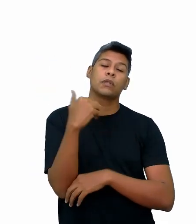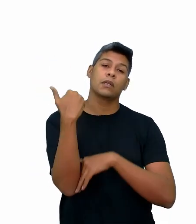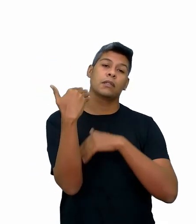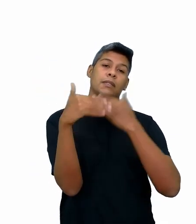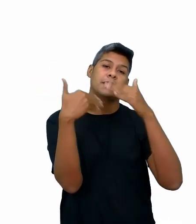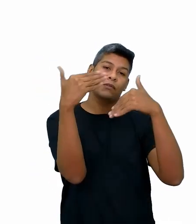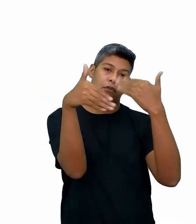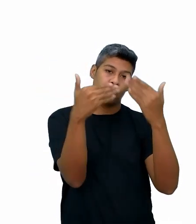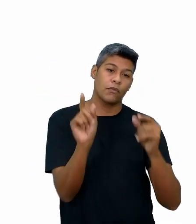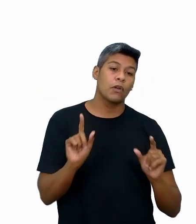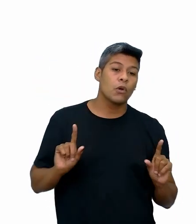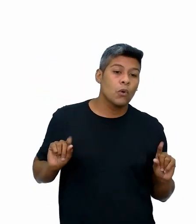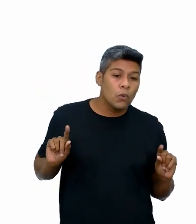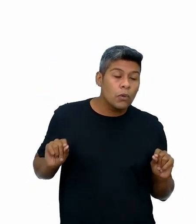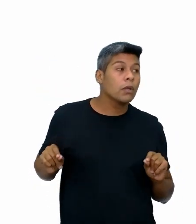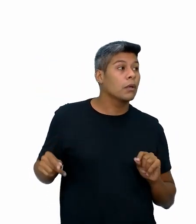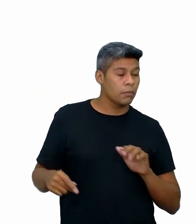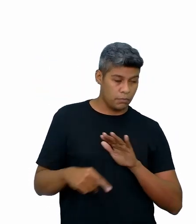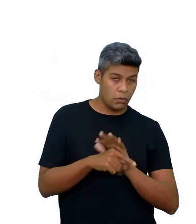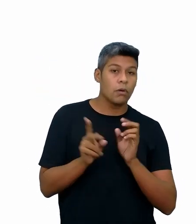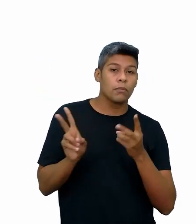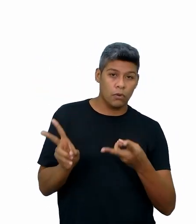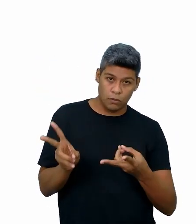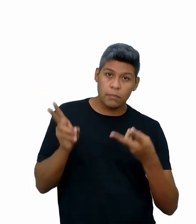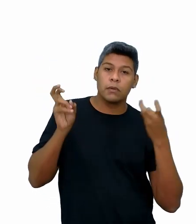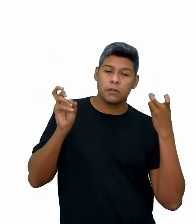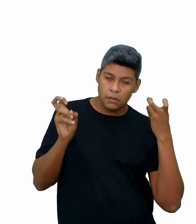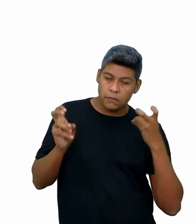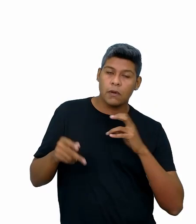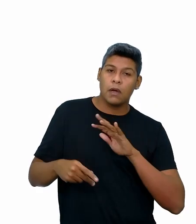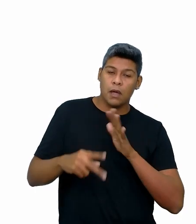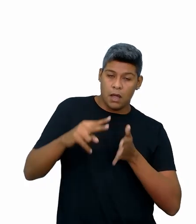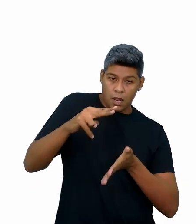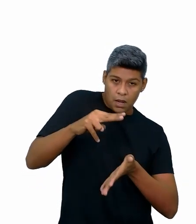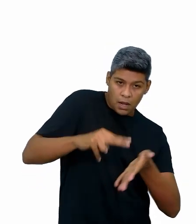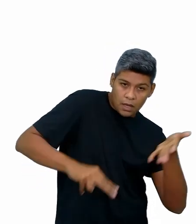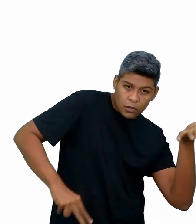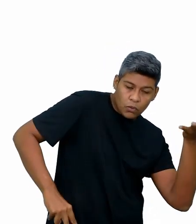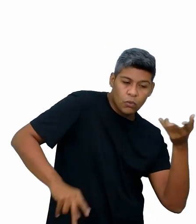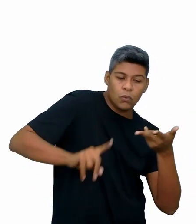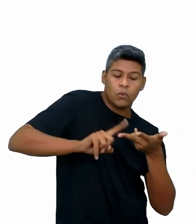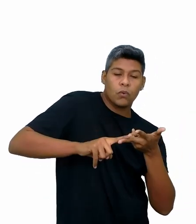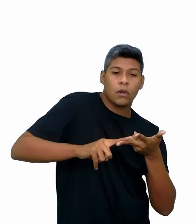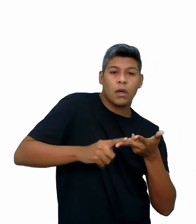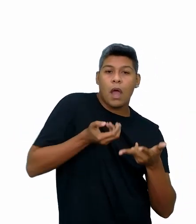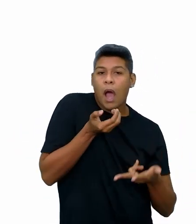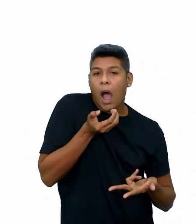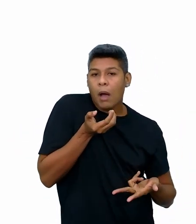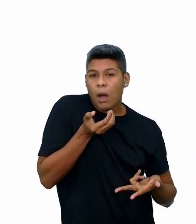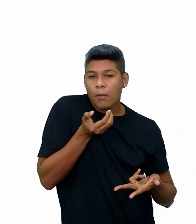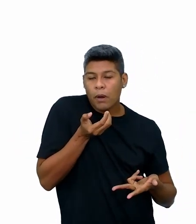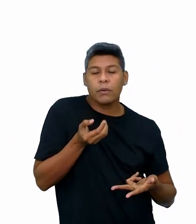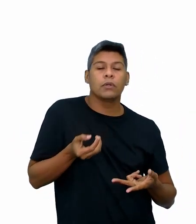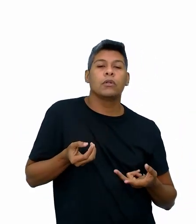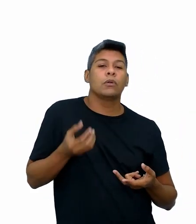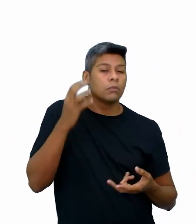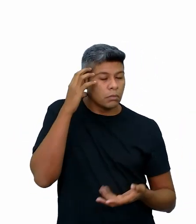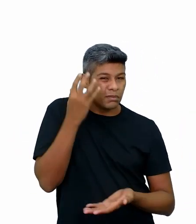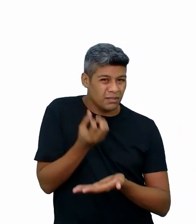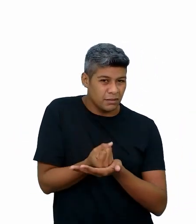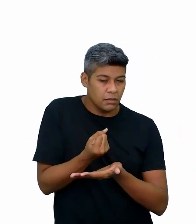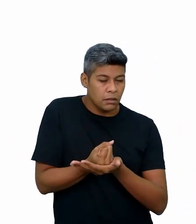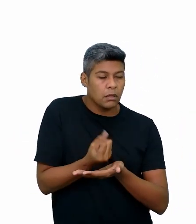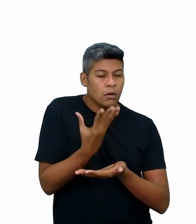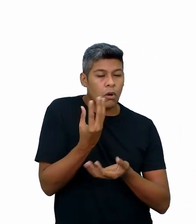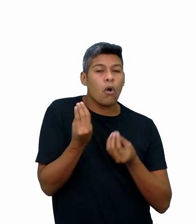desenvolver, né, essa questão de observar, através da leitura, através do áudio, como os recursos são